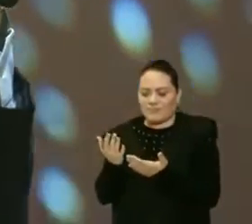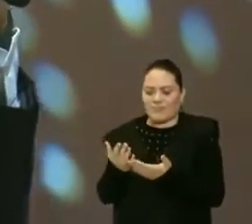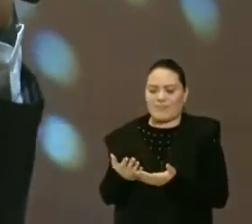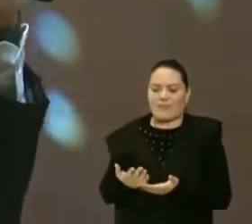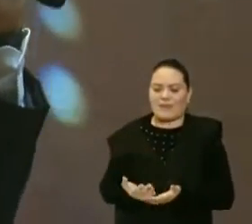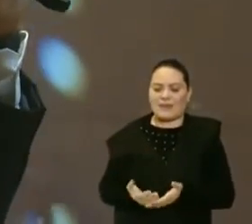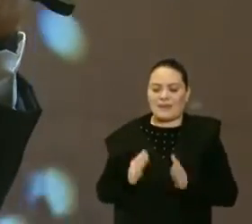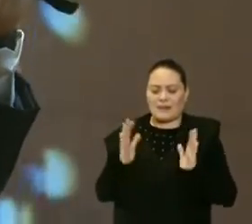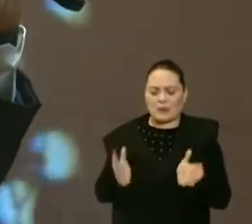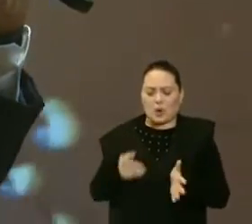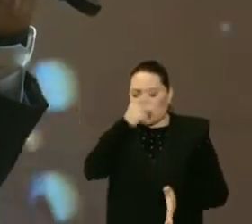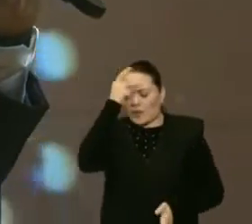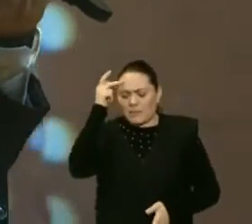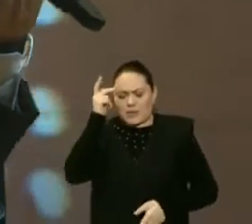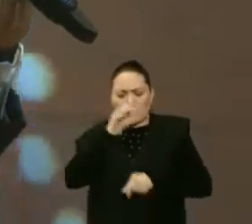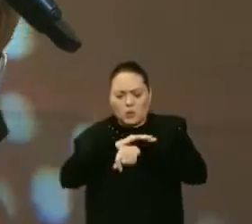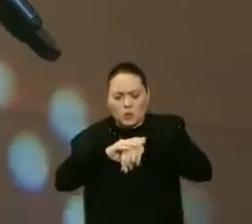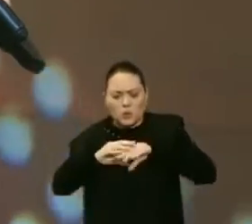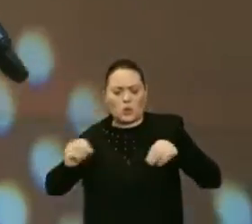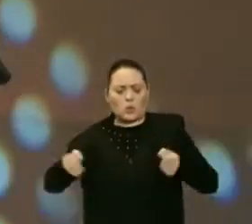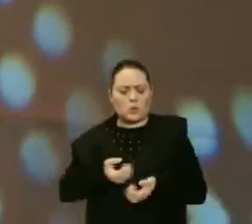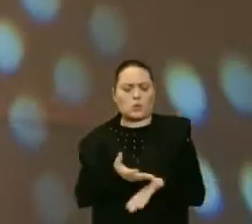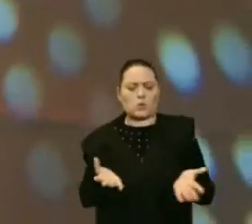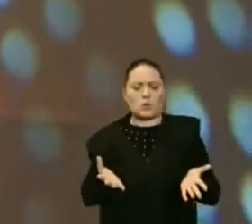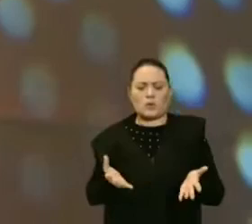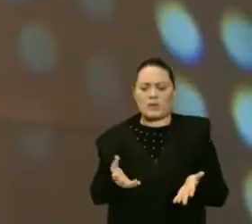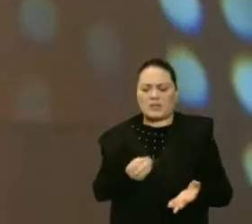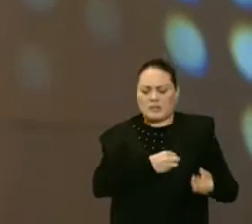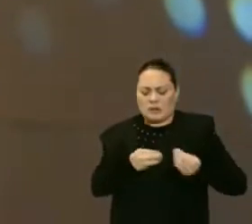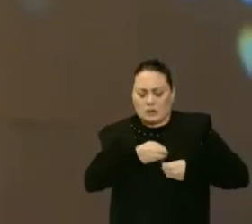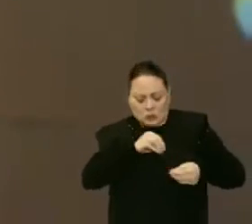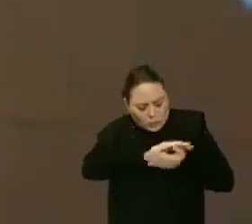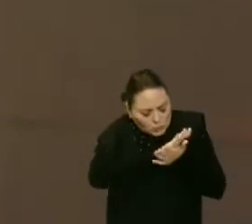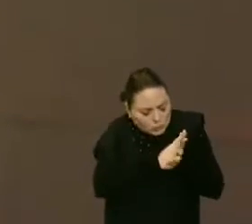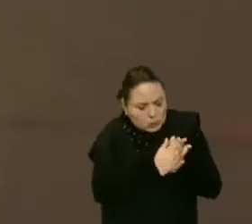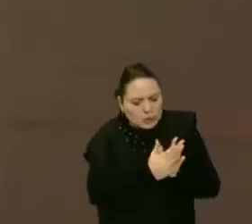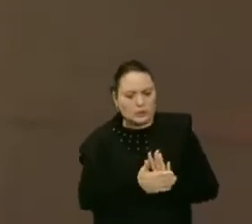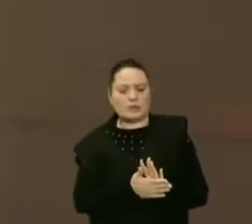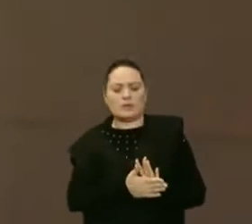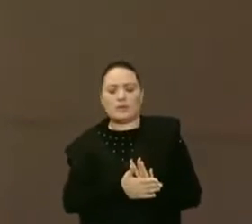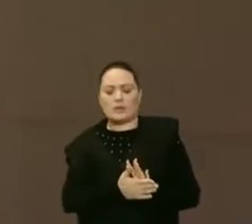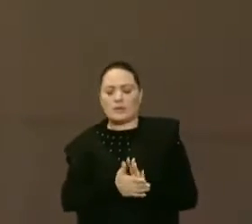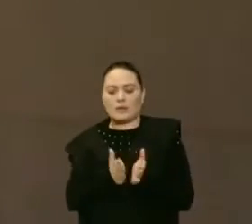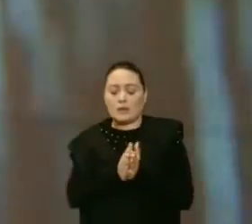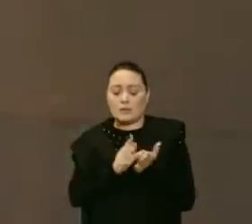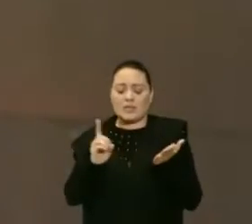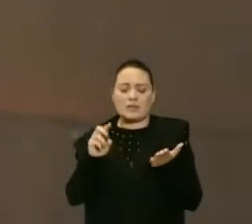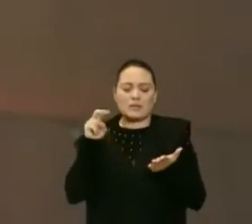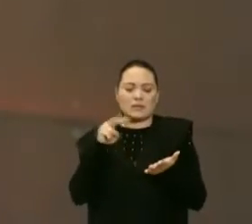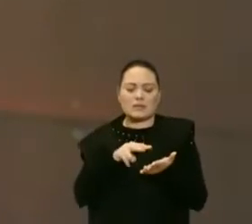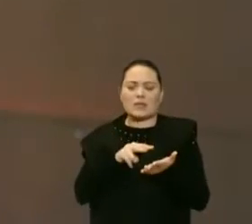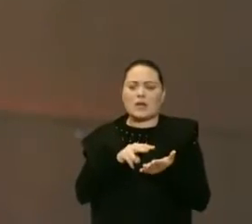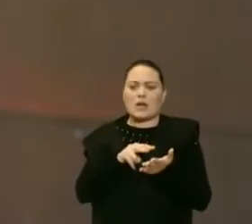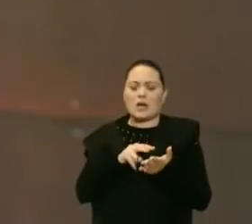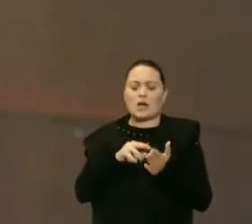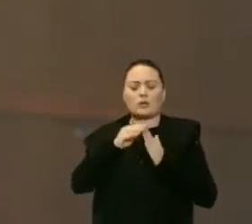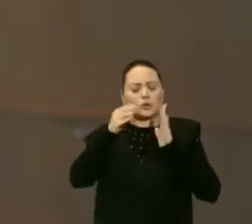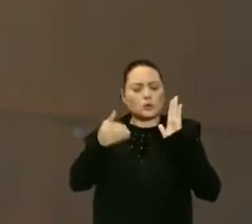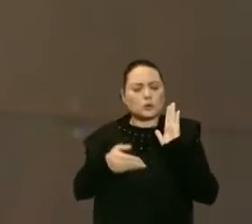Pessoas vão ser curadas agora do poder do pecado. A Bíblia diz que todos pecaram,